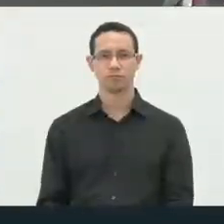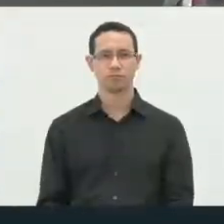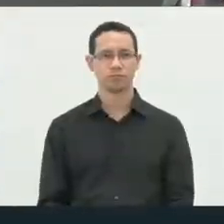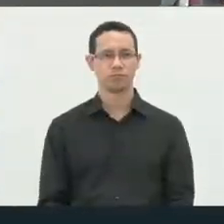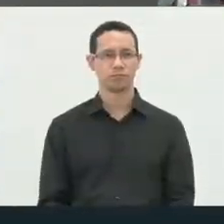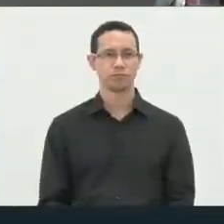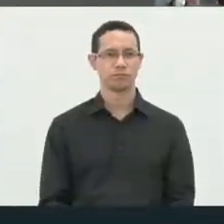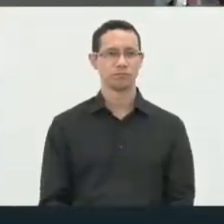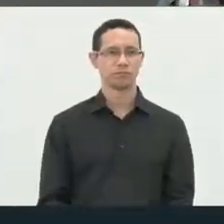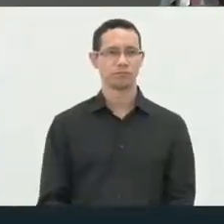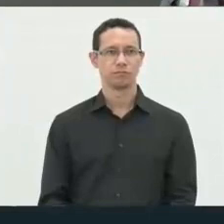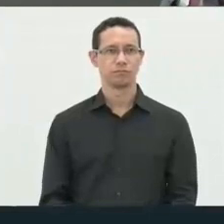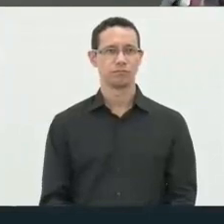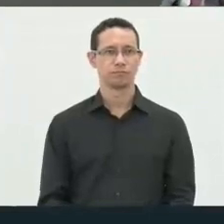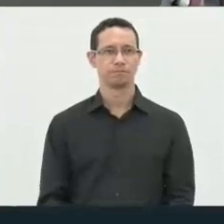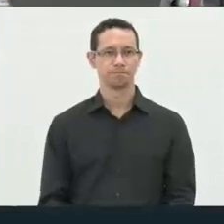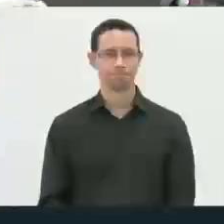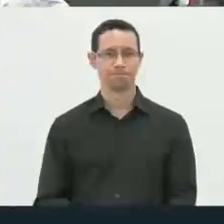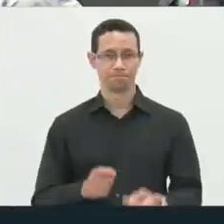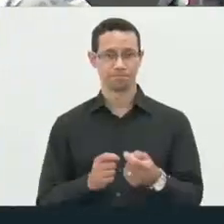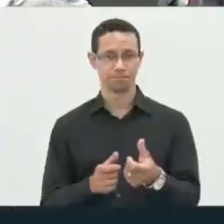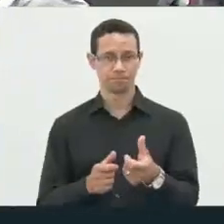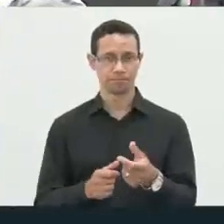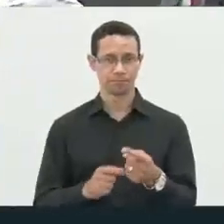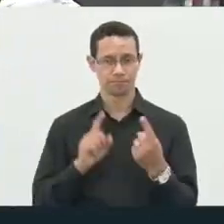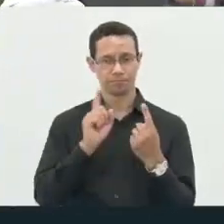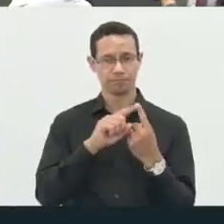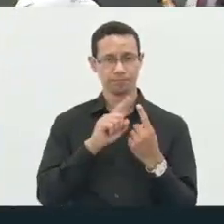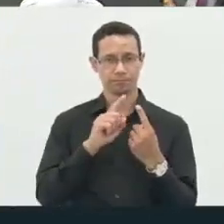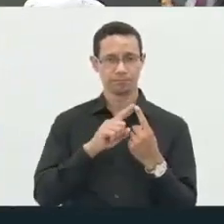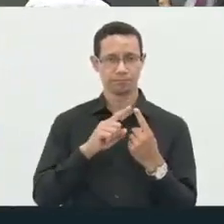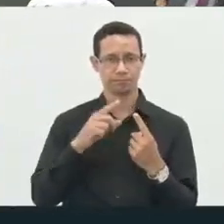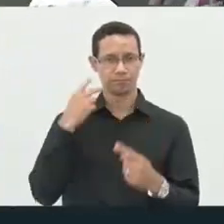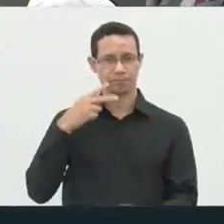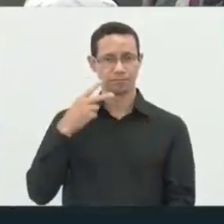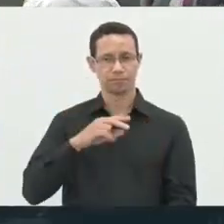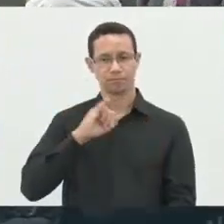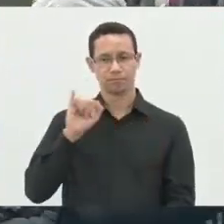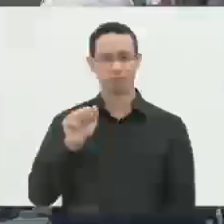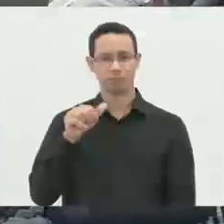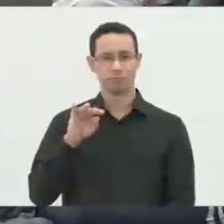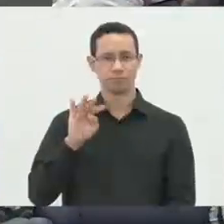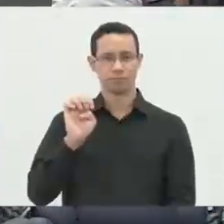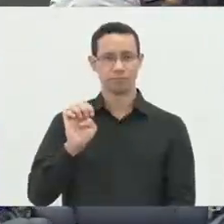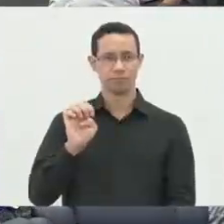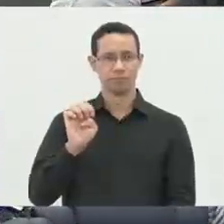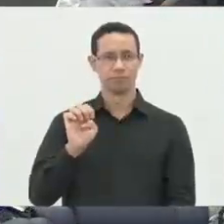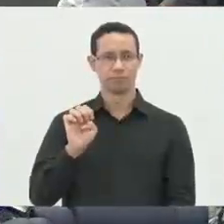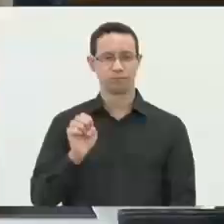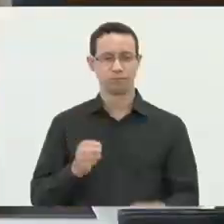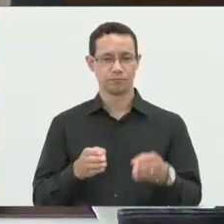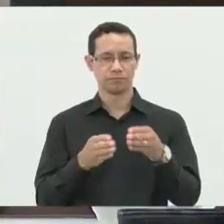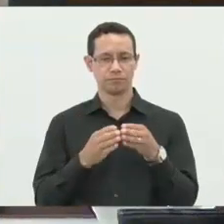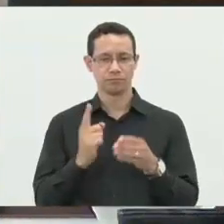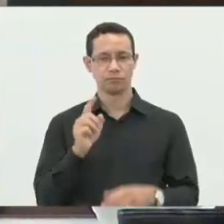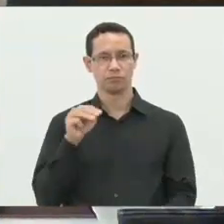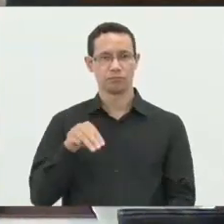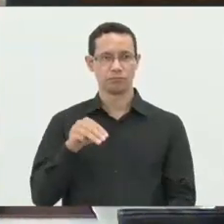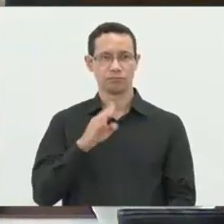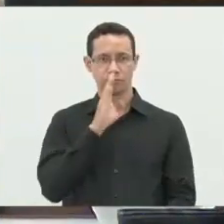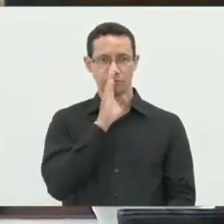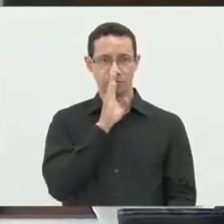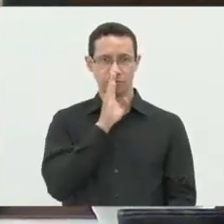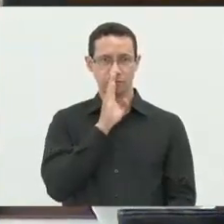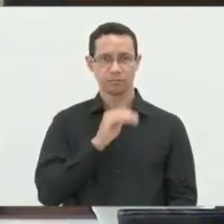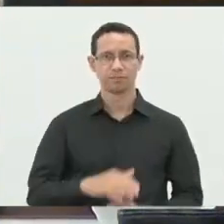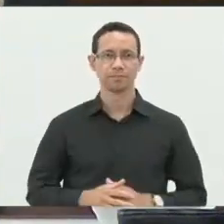eu prefiro o pedido da vereadora Janete Pietá um minuto de silêncio e